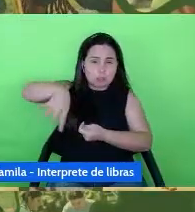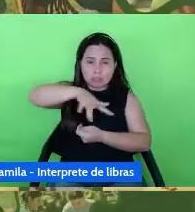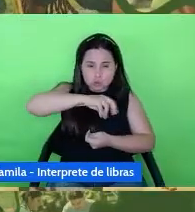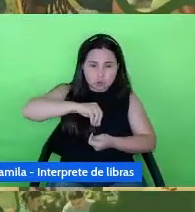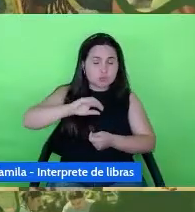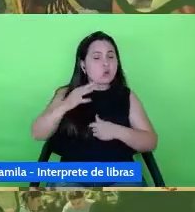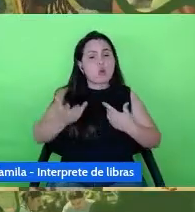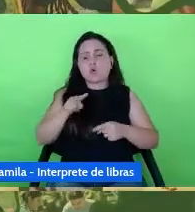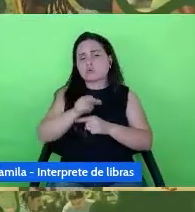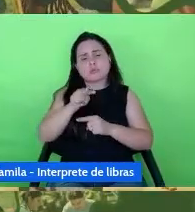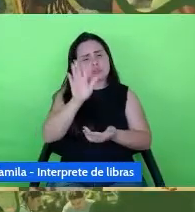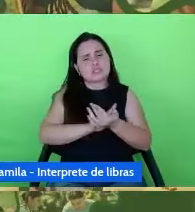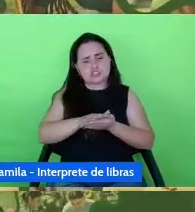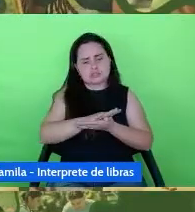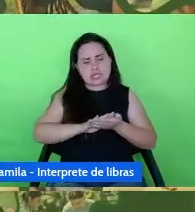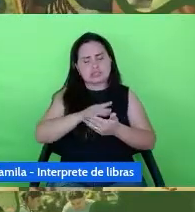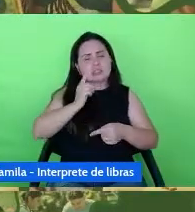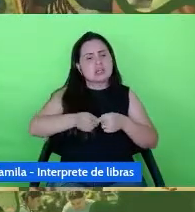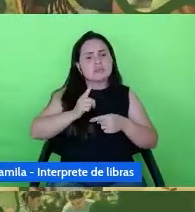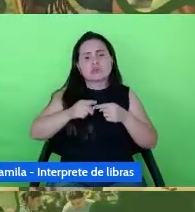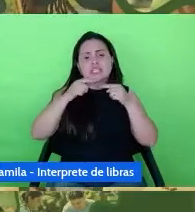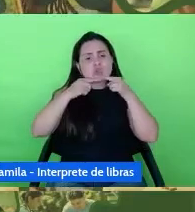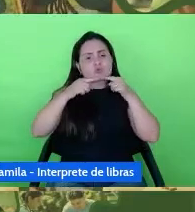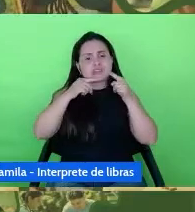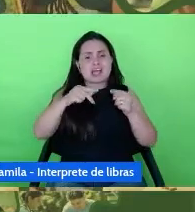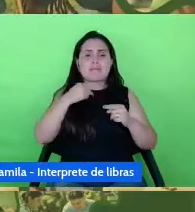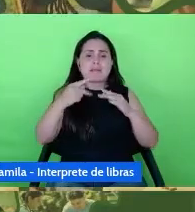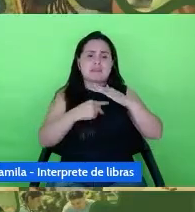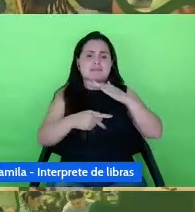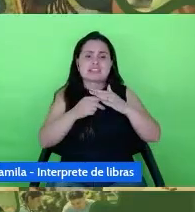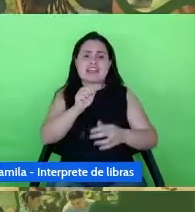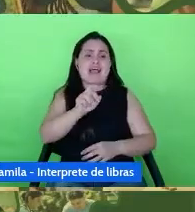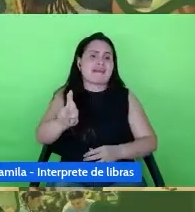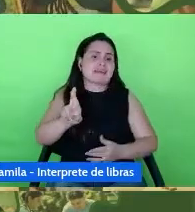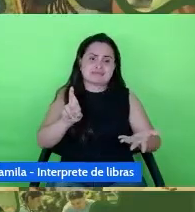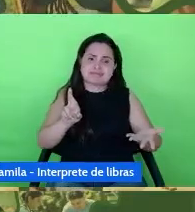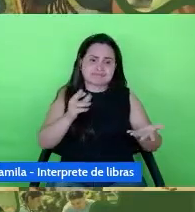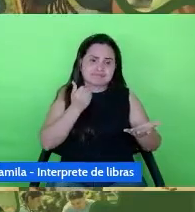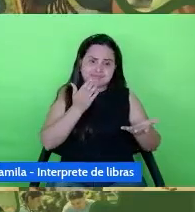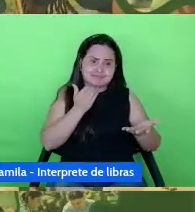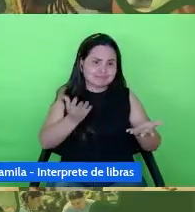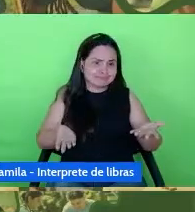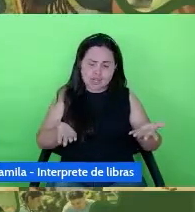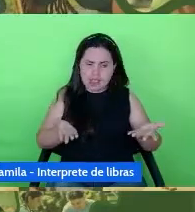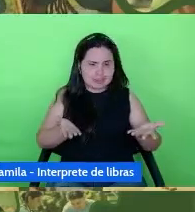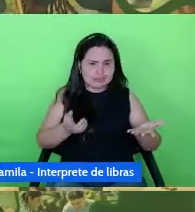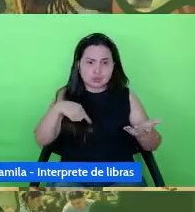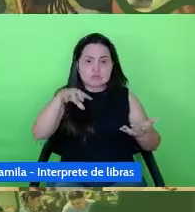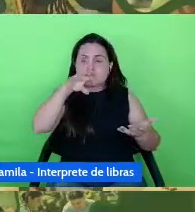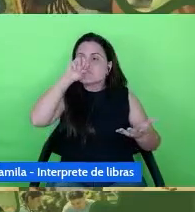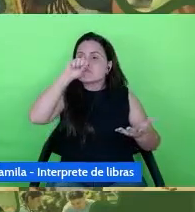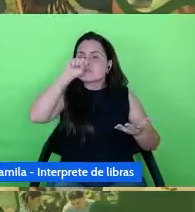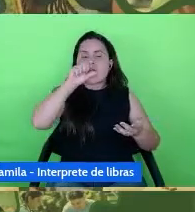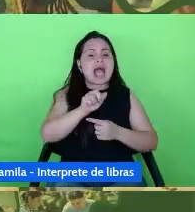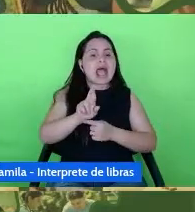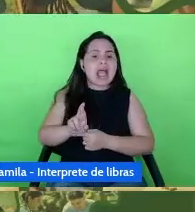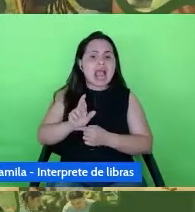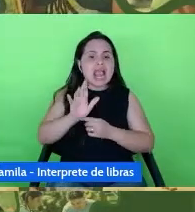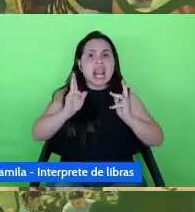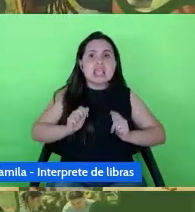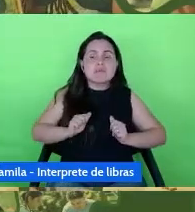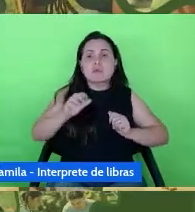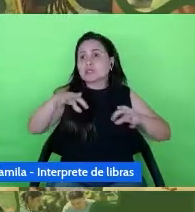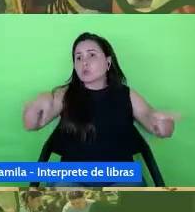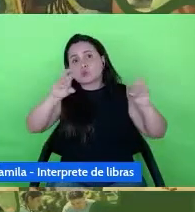protege nada. Porque não dá para privatizar o ar, por exemplo, que a gente respira. Então, ou existe ar puro para todo mundo, ou não existe